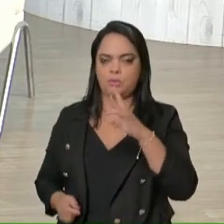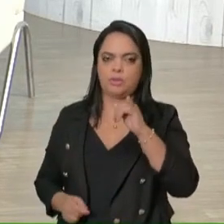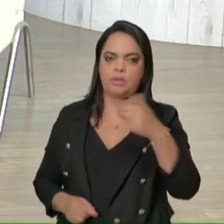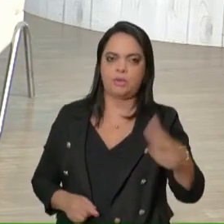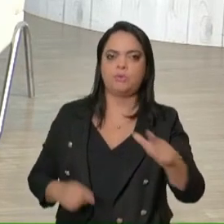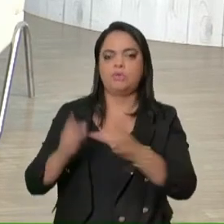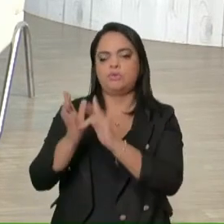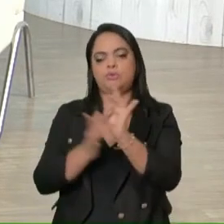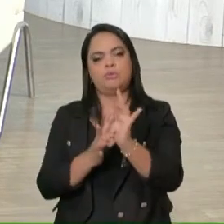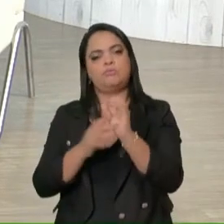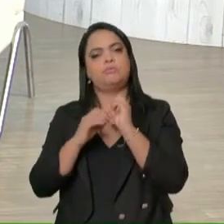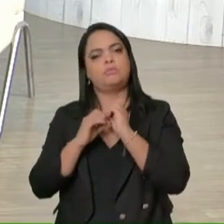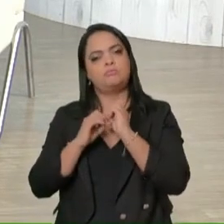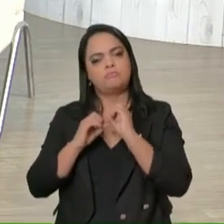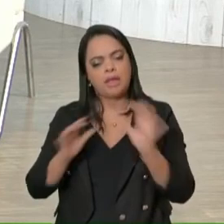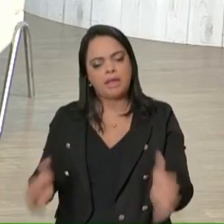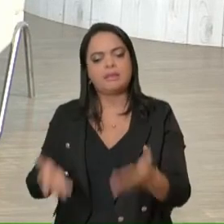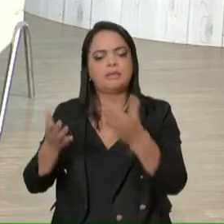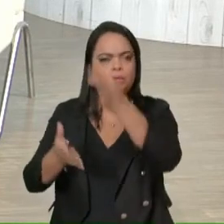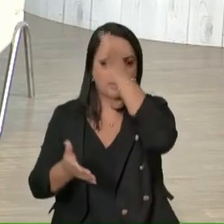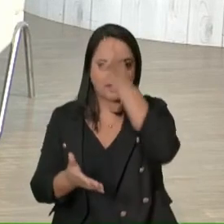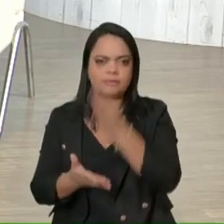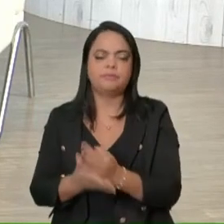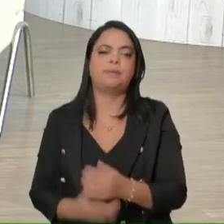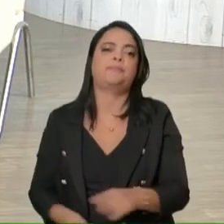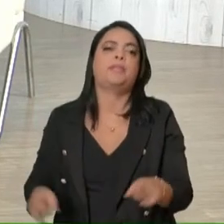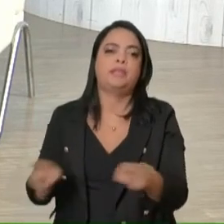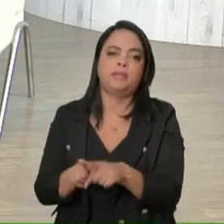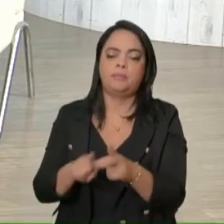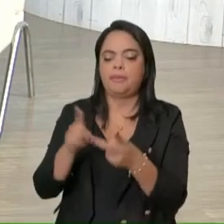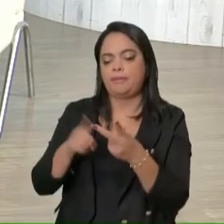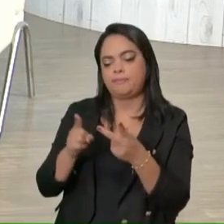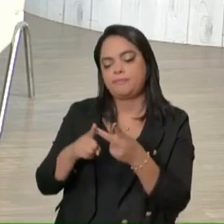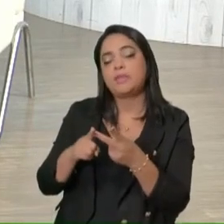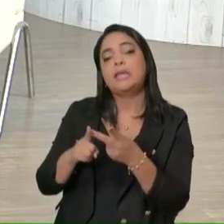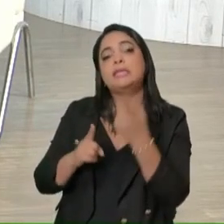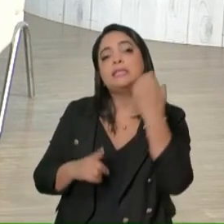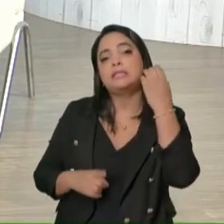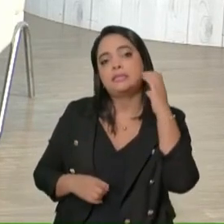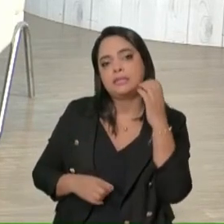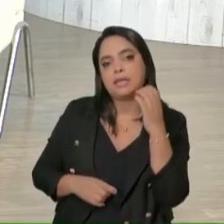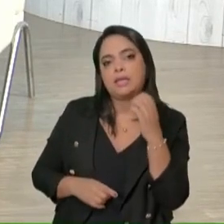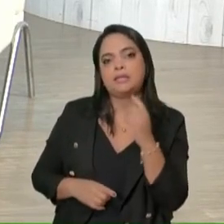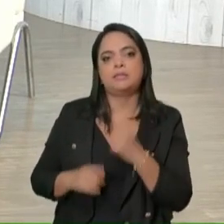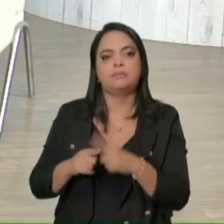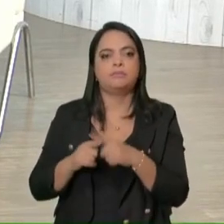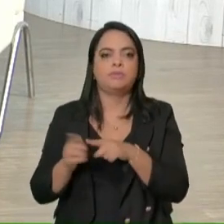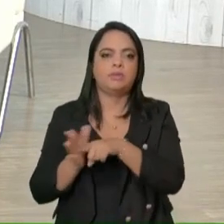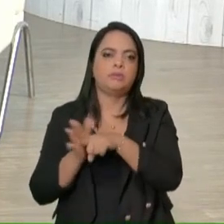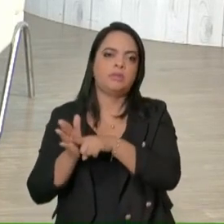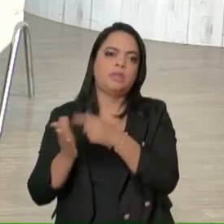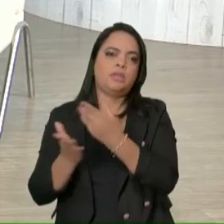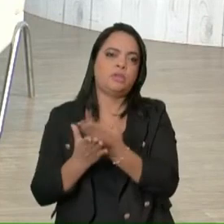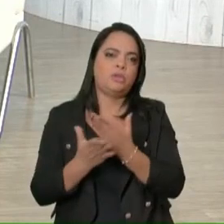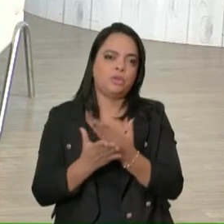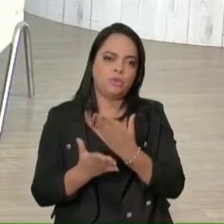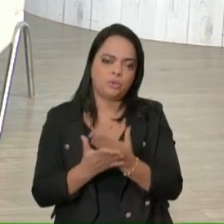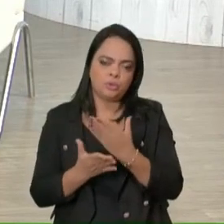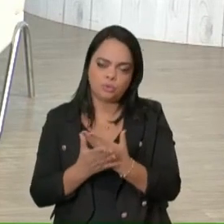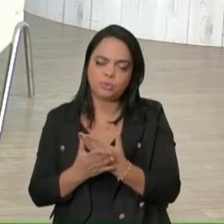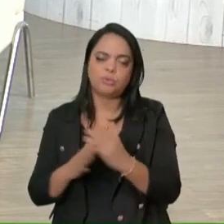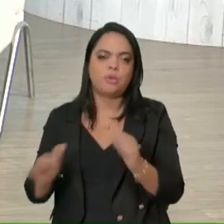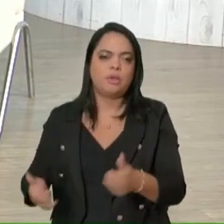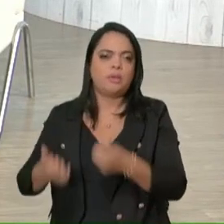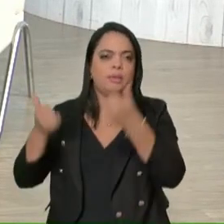essa racionalidade de fé. A doutrina também tem o pilar da ciência, pela capacidade do estudo contínuo, do aprimoramento da